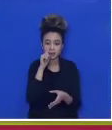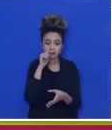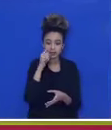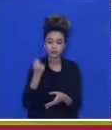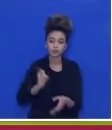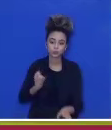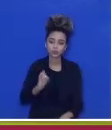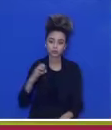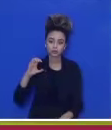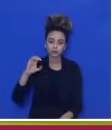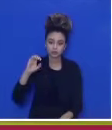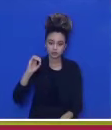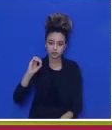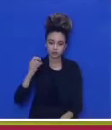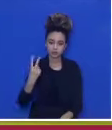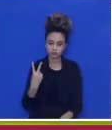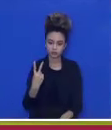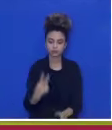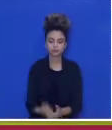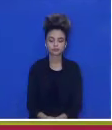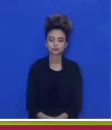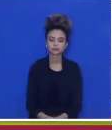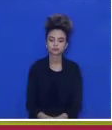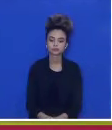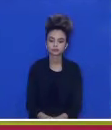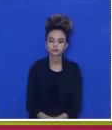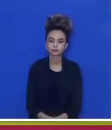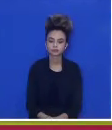número 02. Amarela, 02.